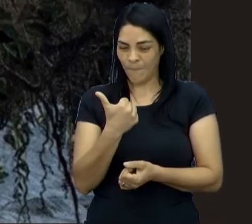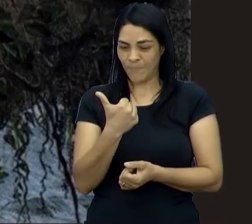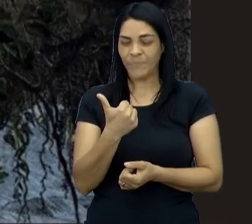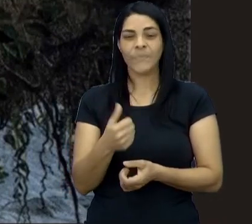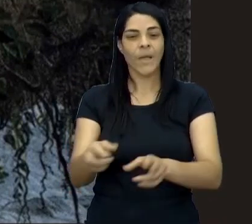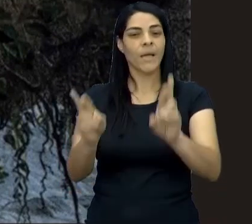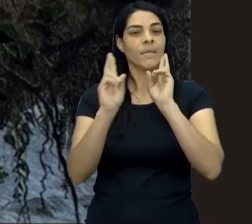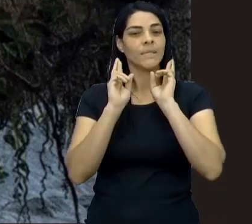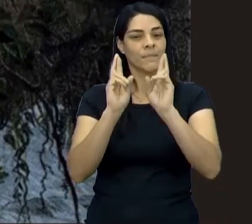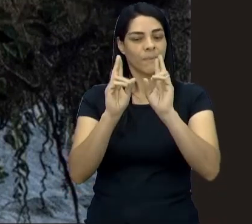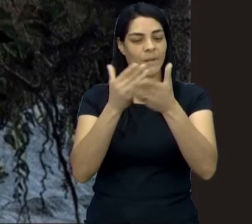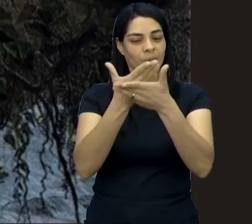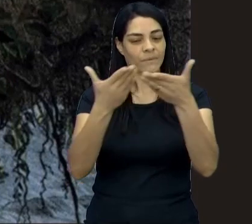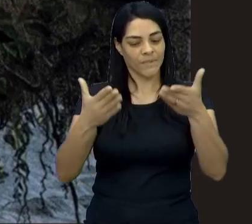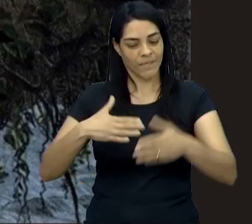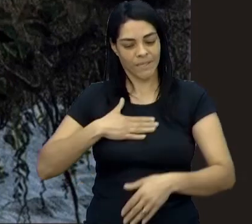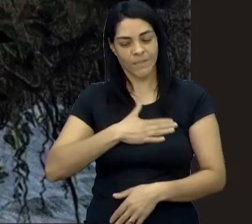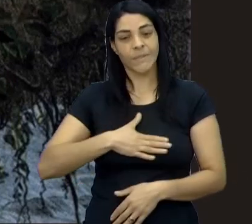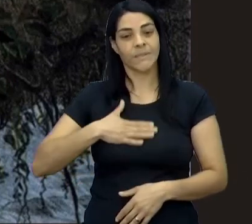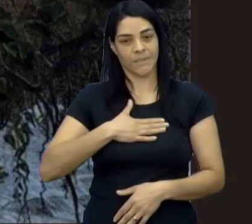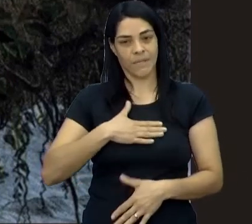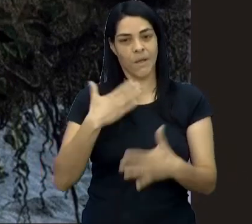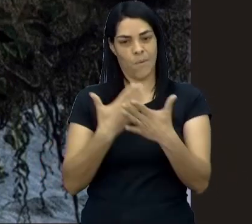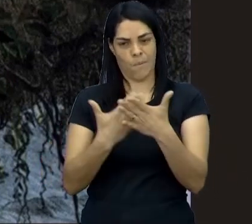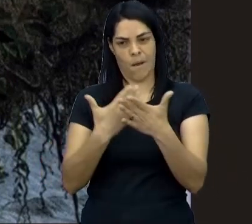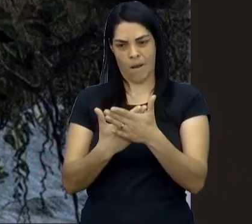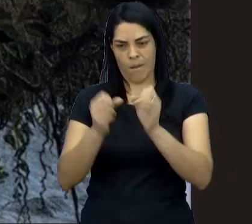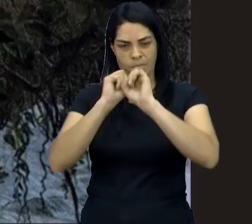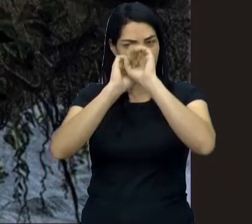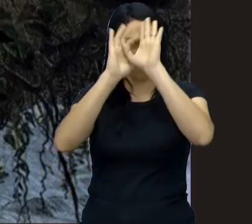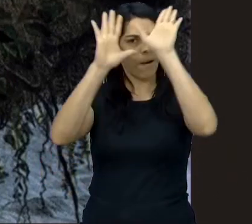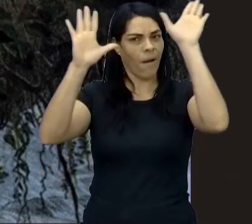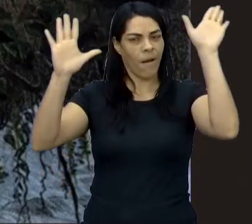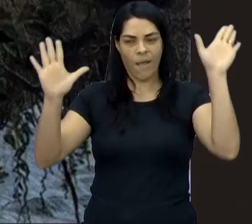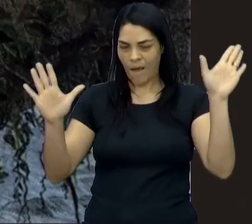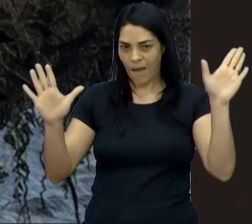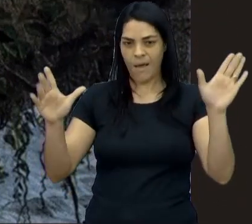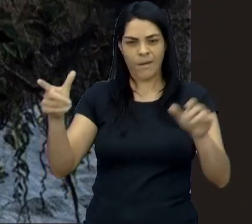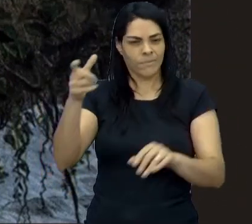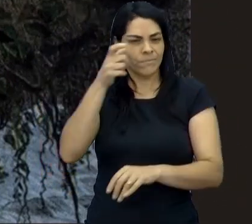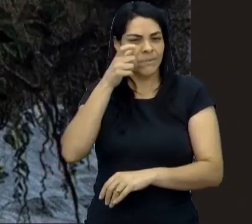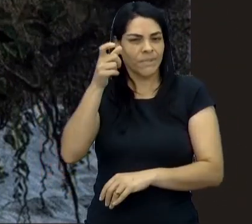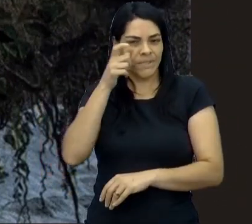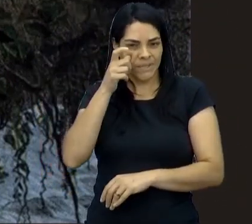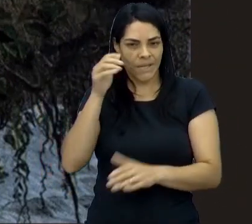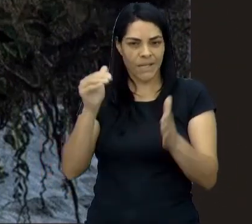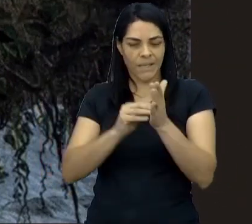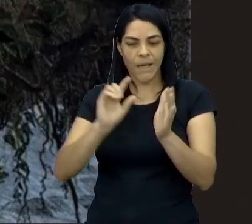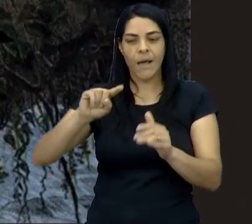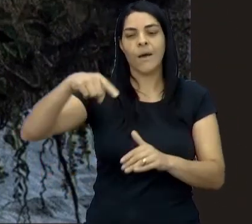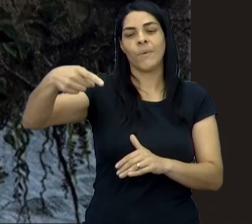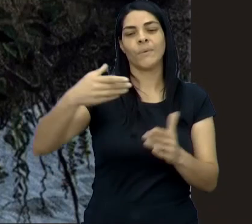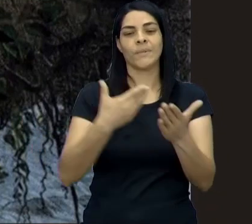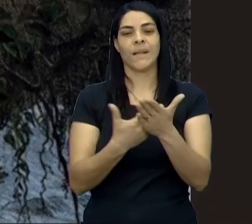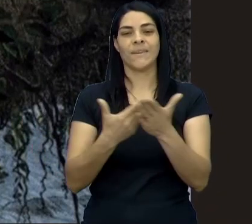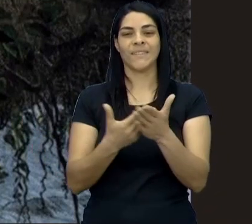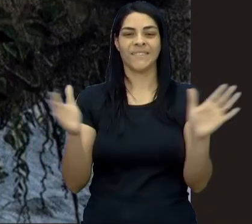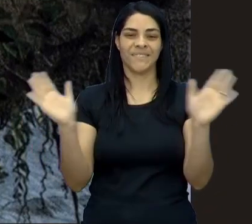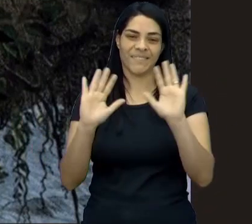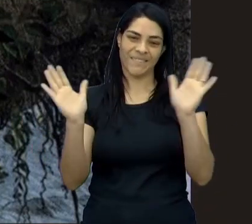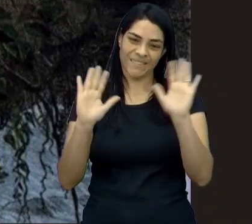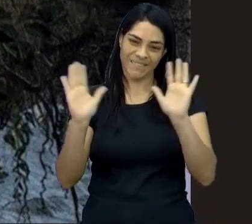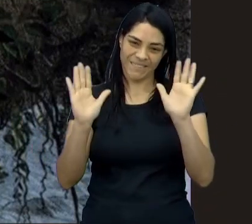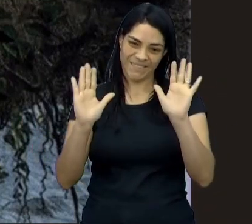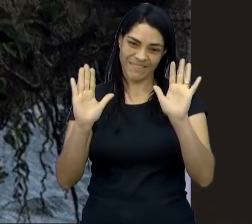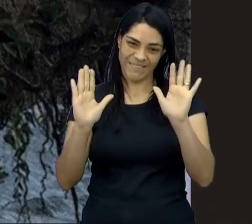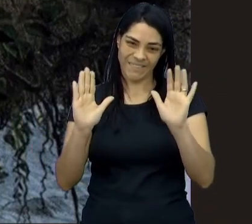espero que tenham gostado da aula que tenha sido uma aula entendível uma aula boa interessante e até a nossa próxima aula tá bom pessoal tchau